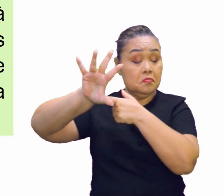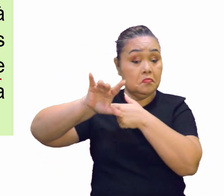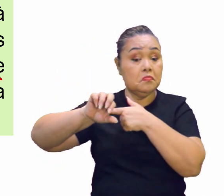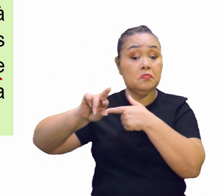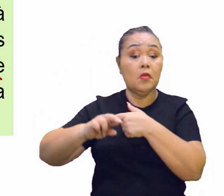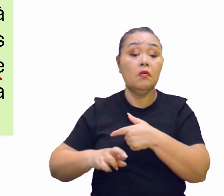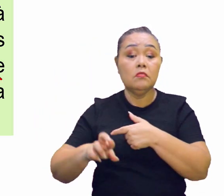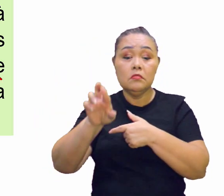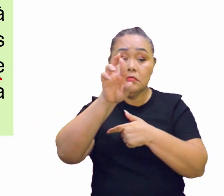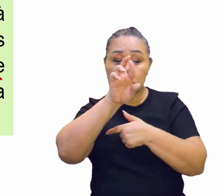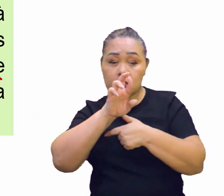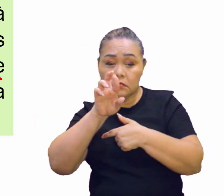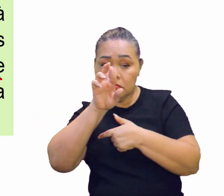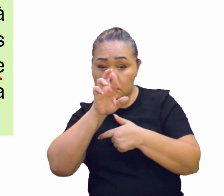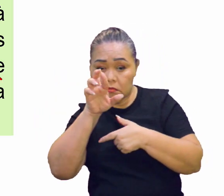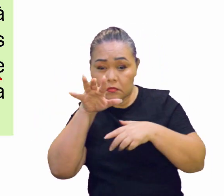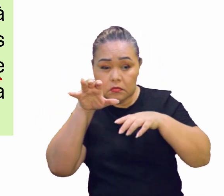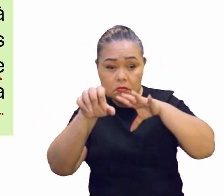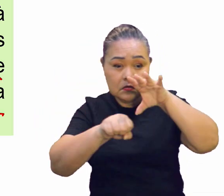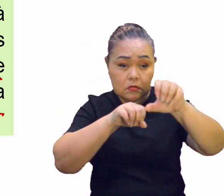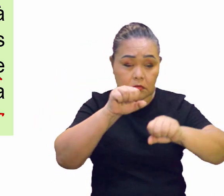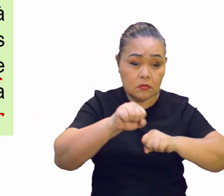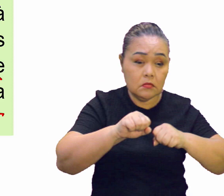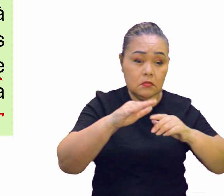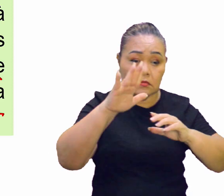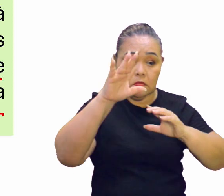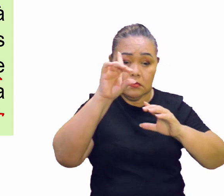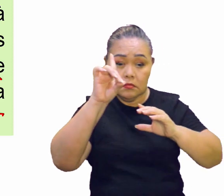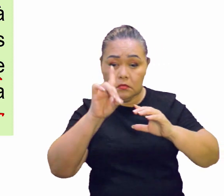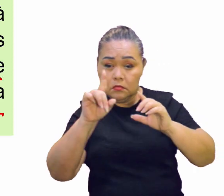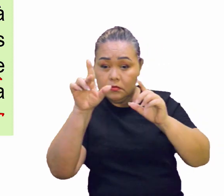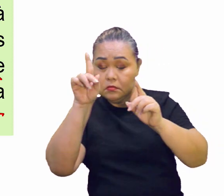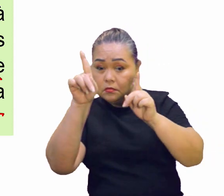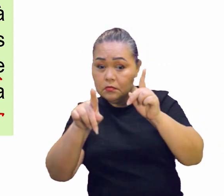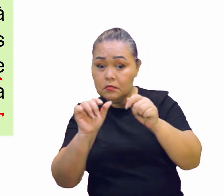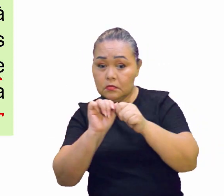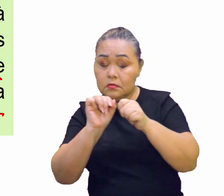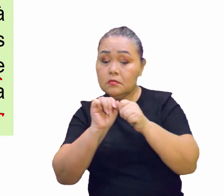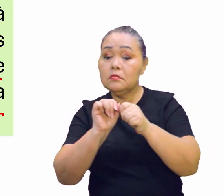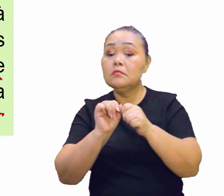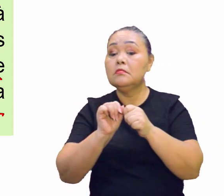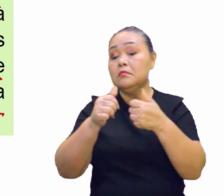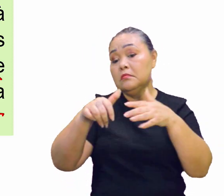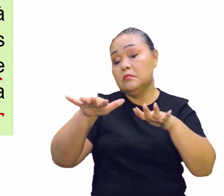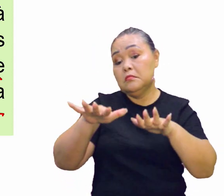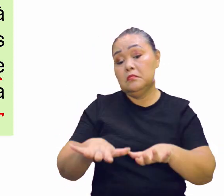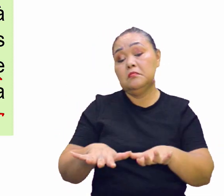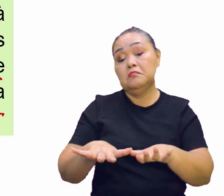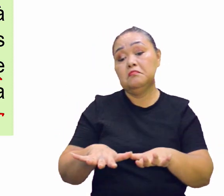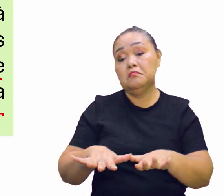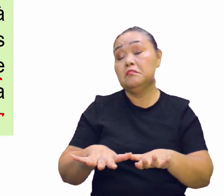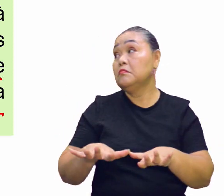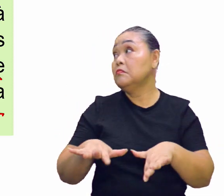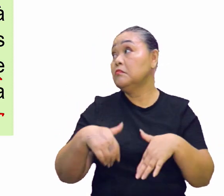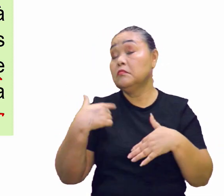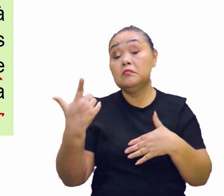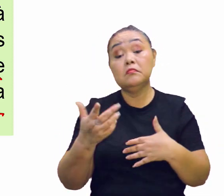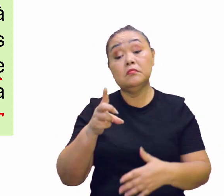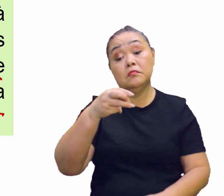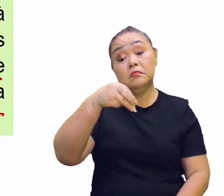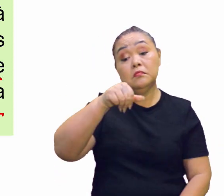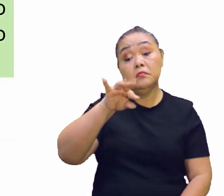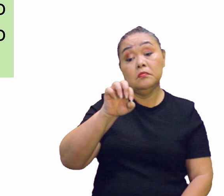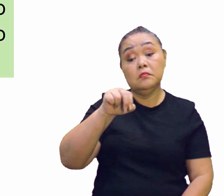e radares que norteiam e fiscalizam a ocupação contrasta com a baixa densidade técnica instalada. Então, para